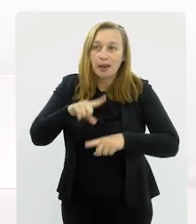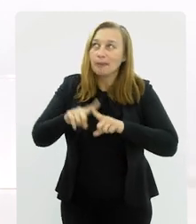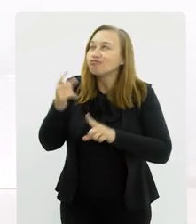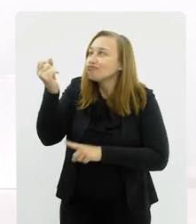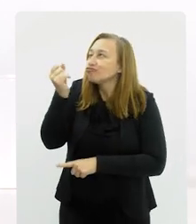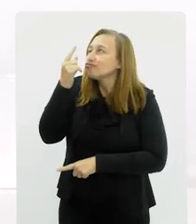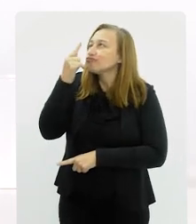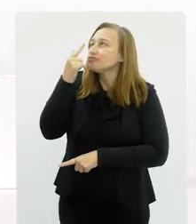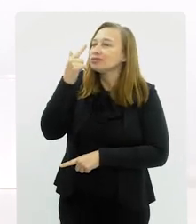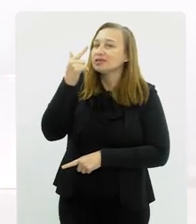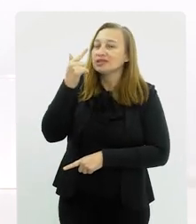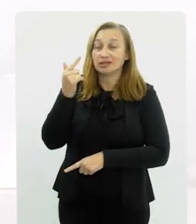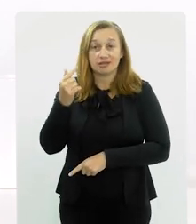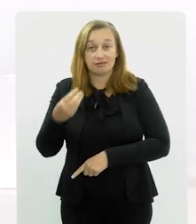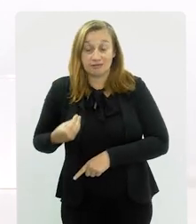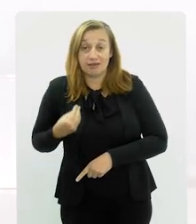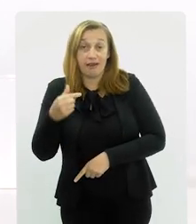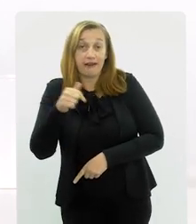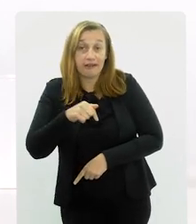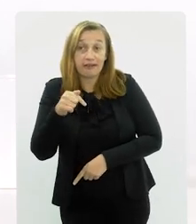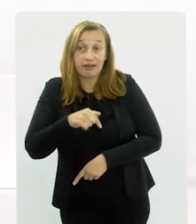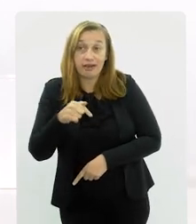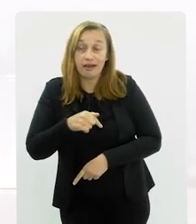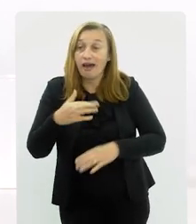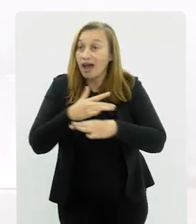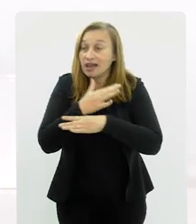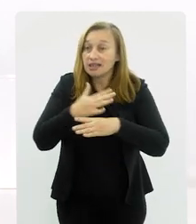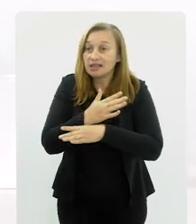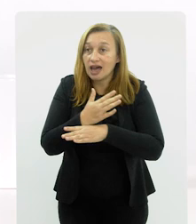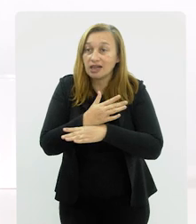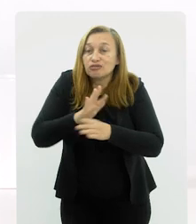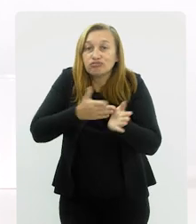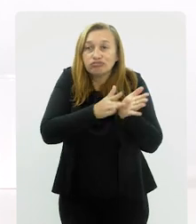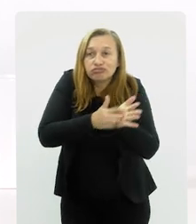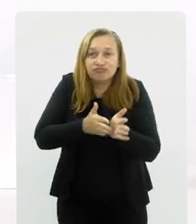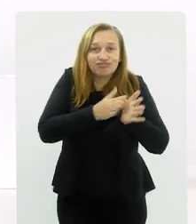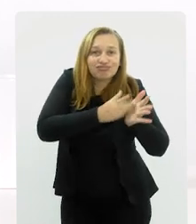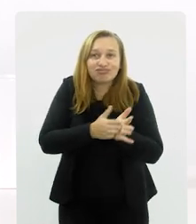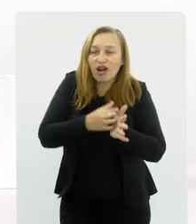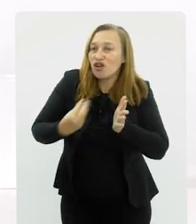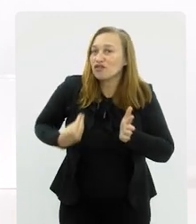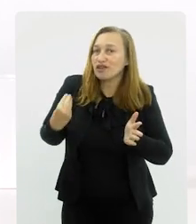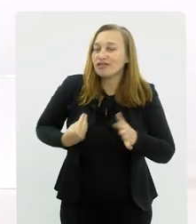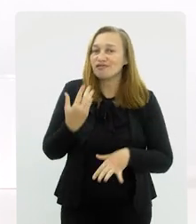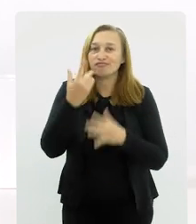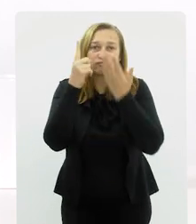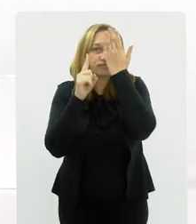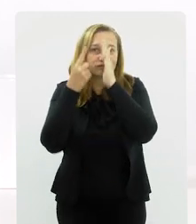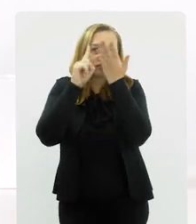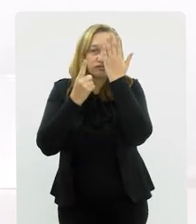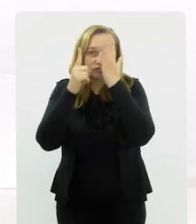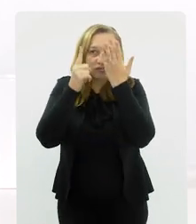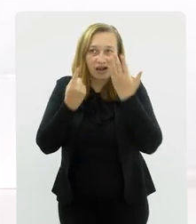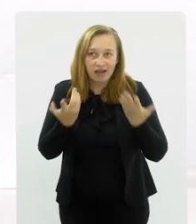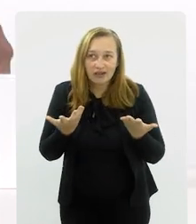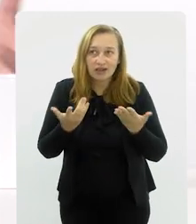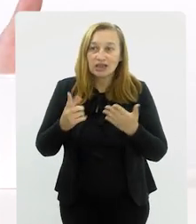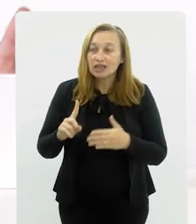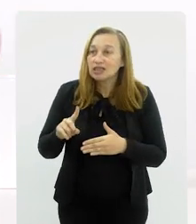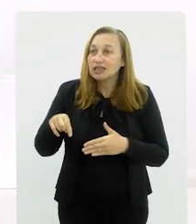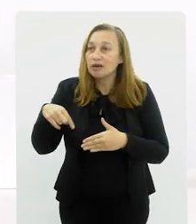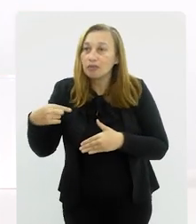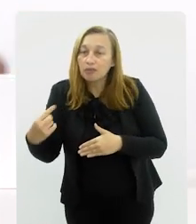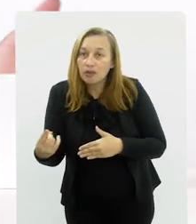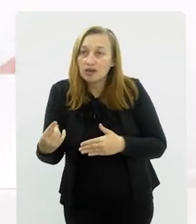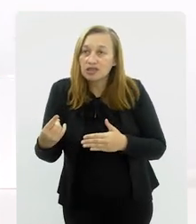inspira estão aqui. A cidade do samba, ela pulsa carnaval, ela vive carnaval. Logo em seguida